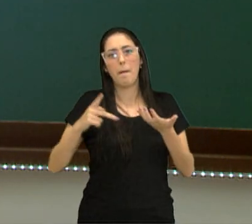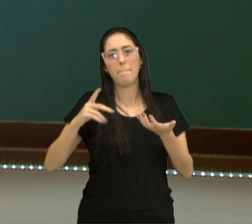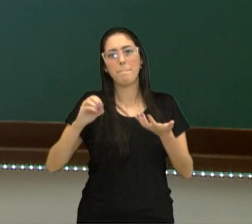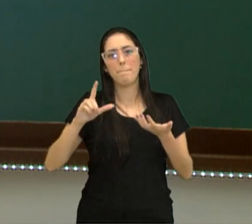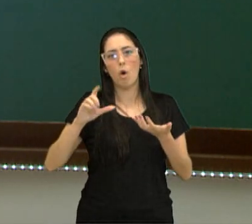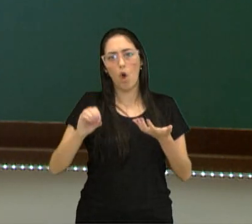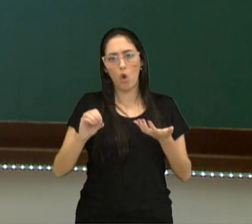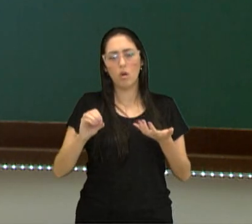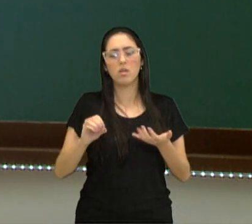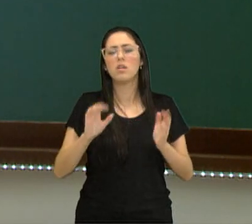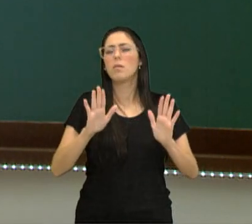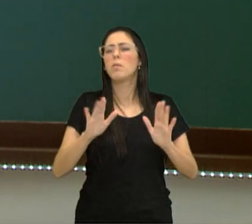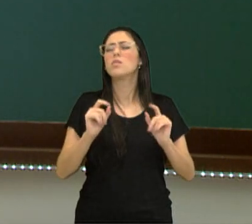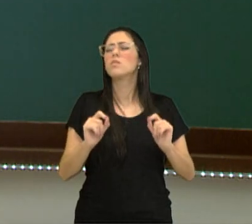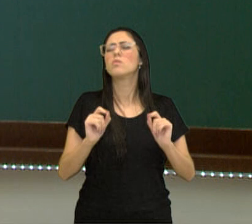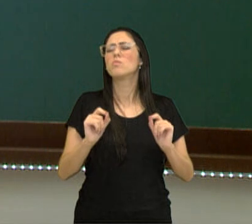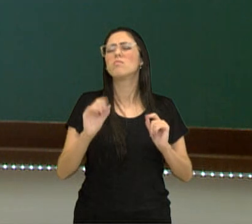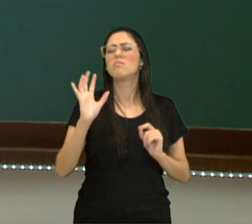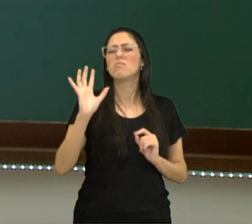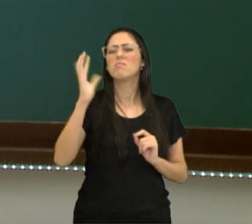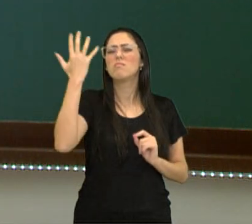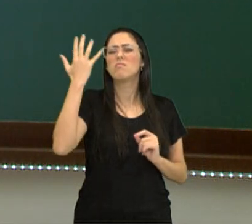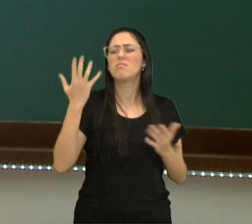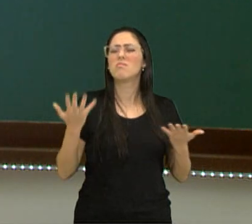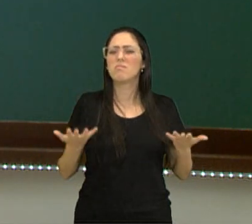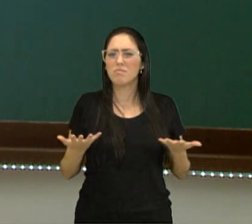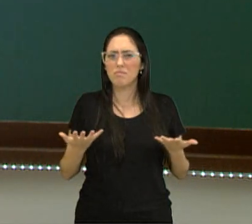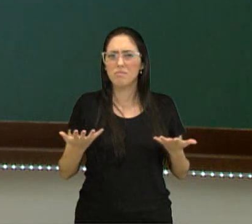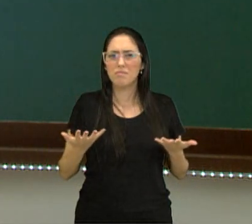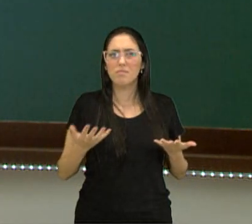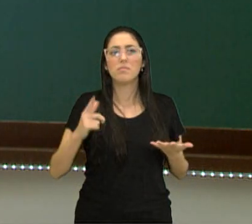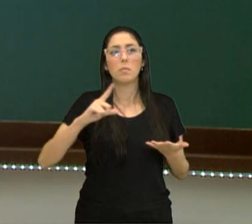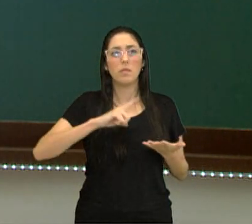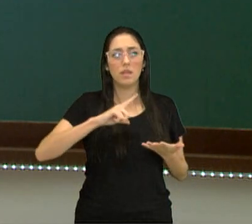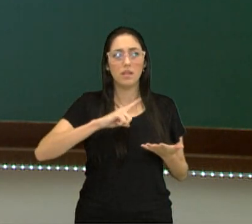causa? Quais são os gases que causam esses efeitos? São os